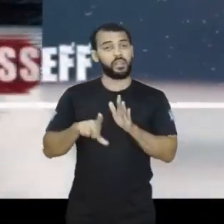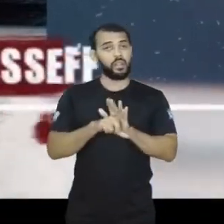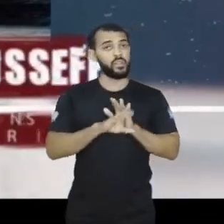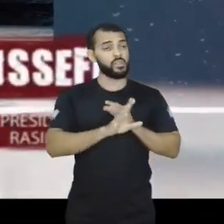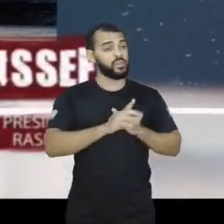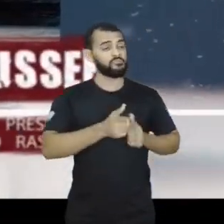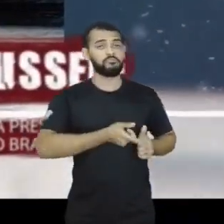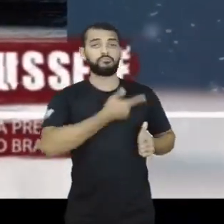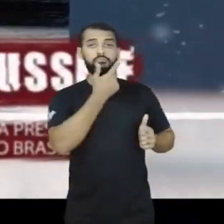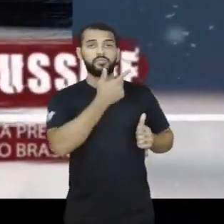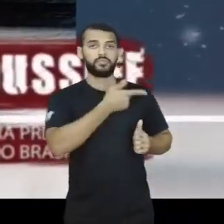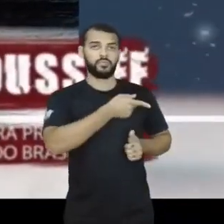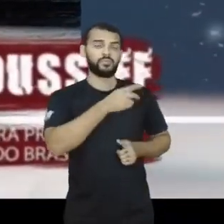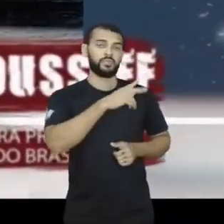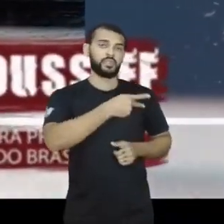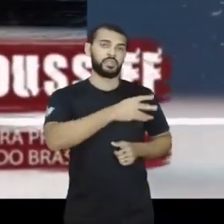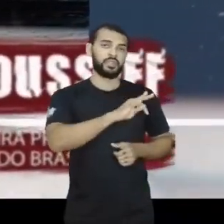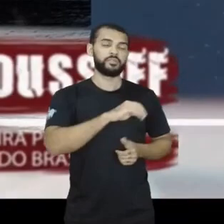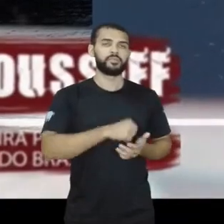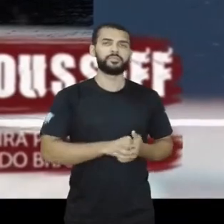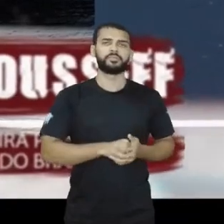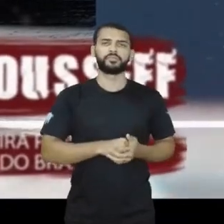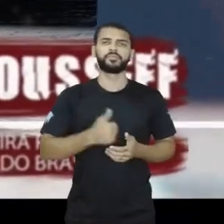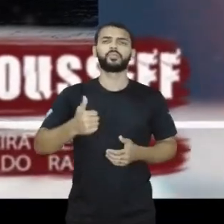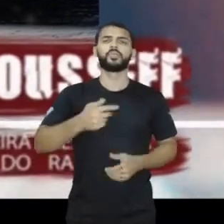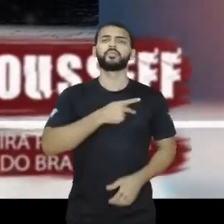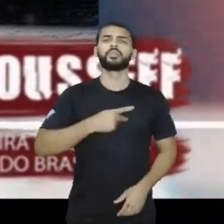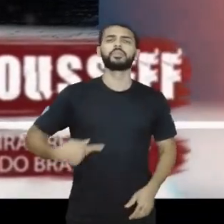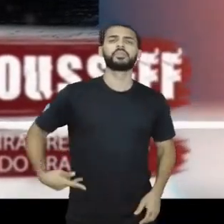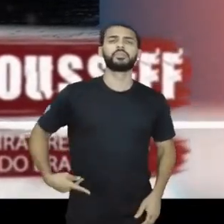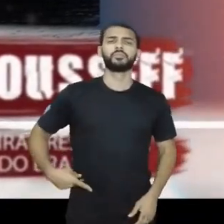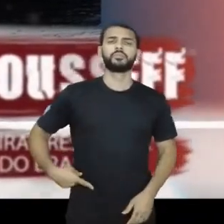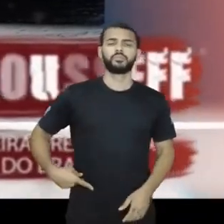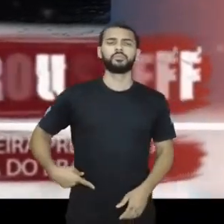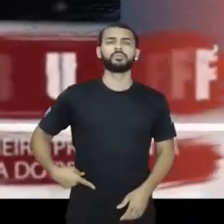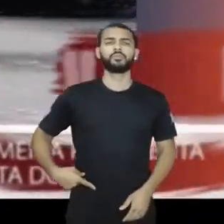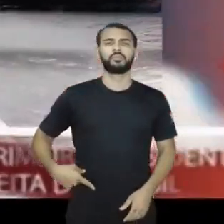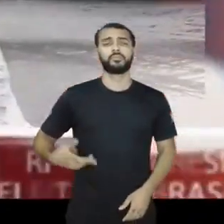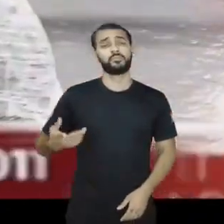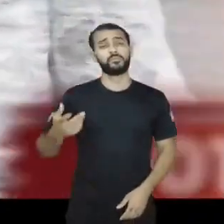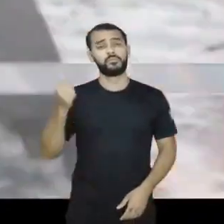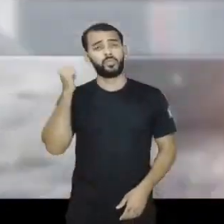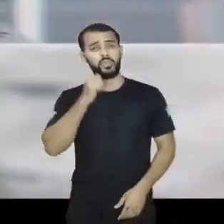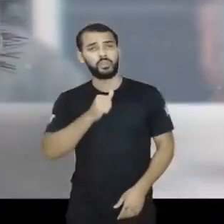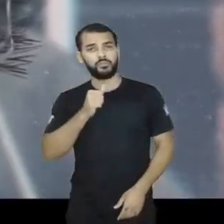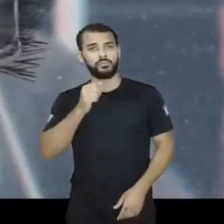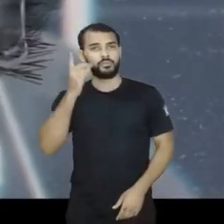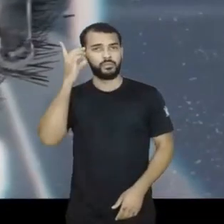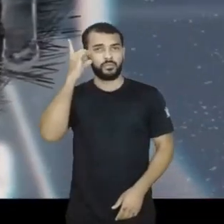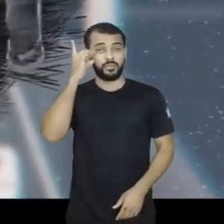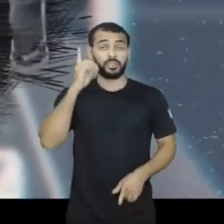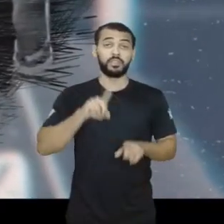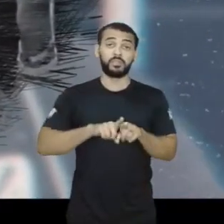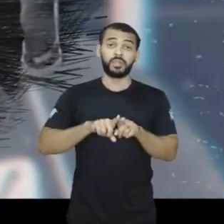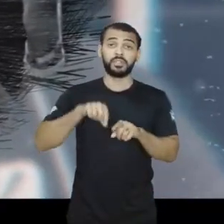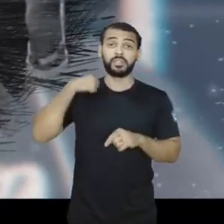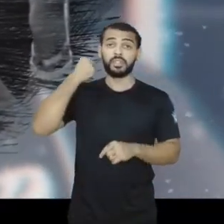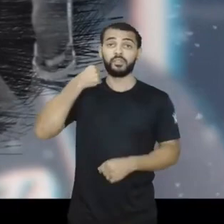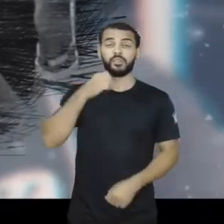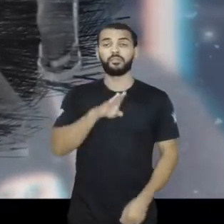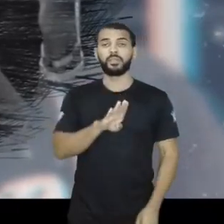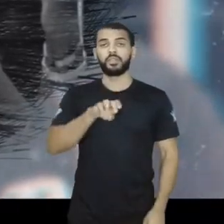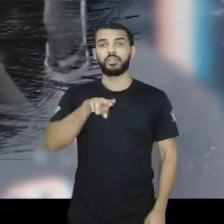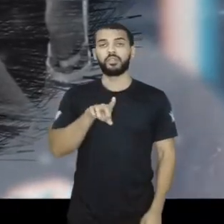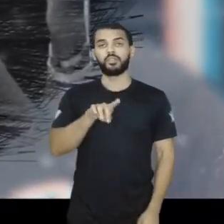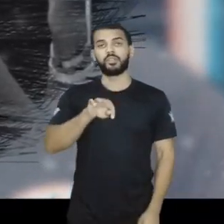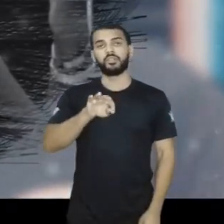é petista, Dilma Rousseff. A primeira senadora negra do país também é petista, Benedita da Silva.